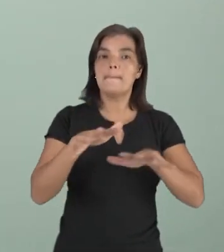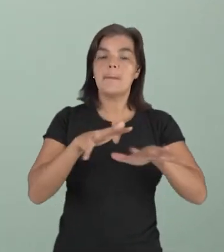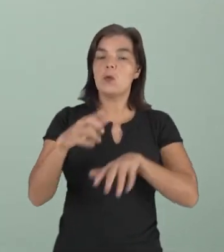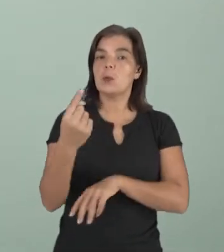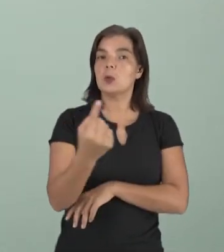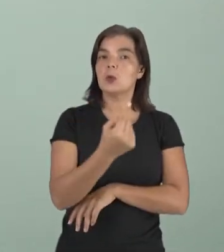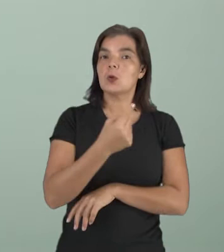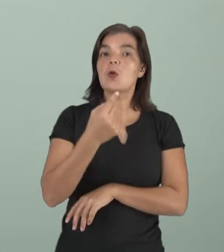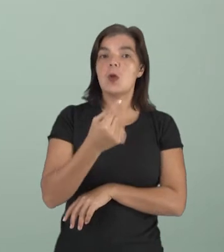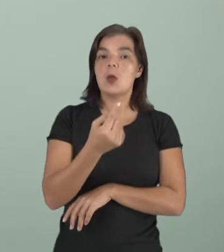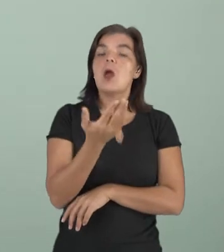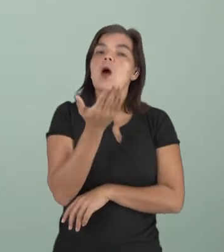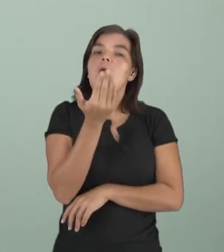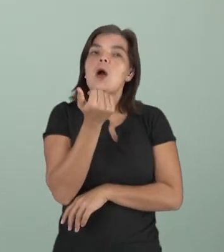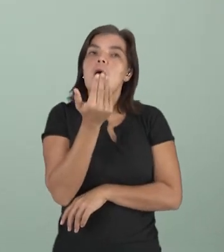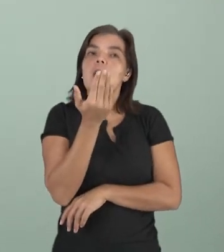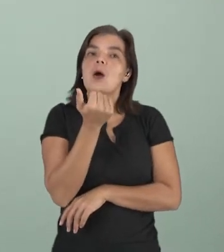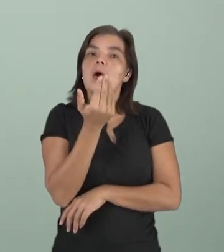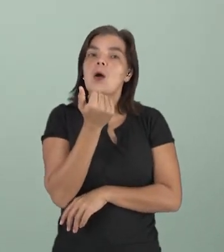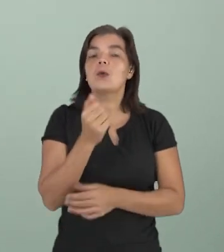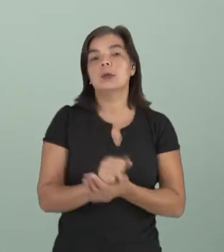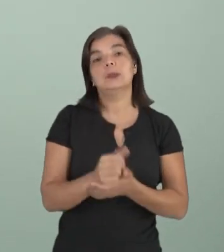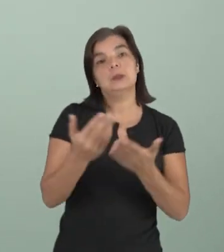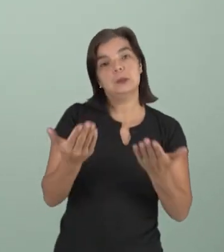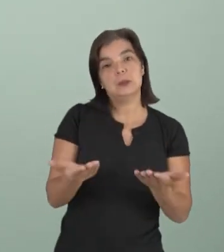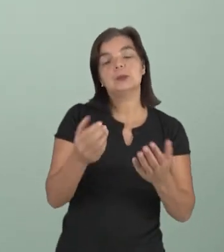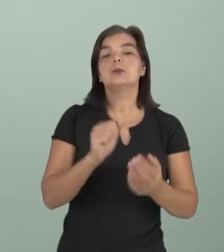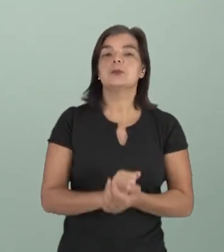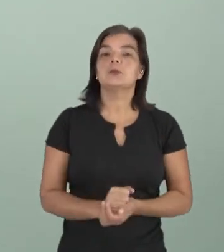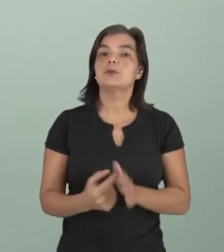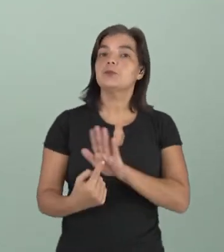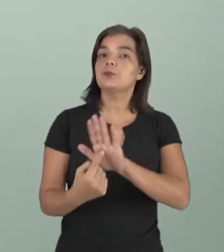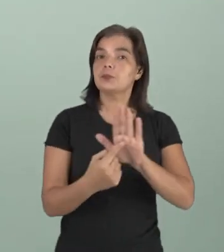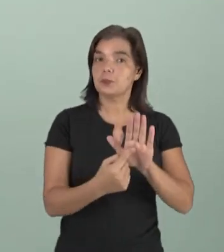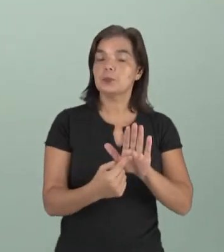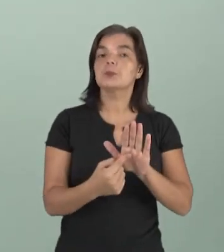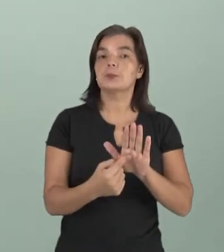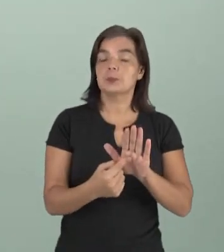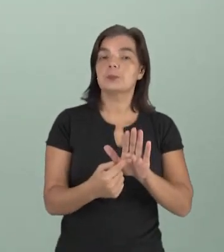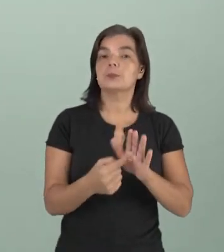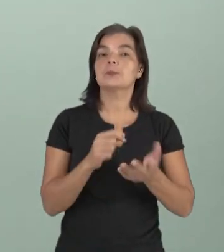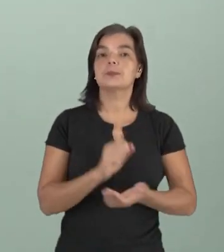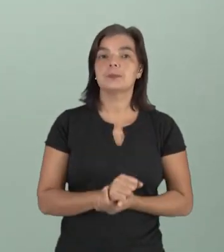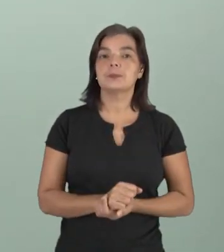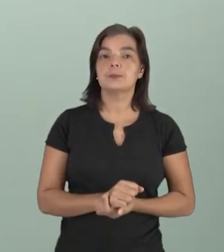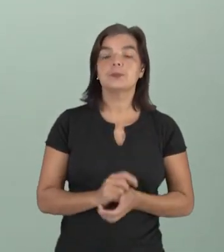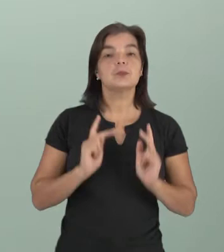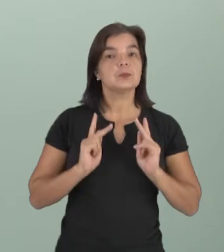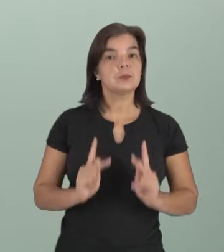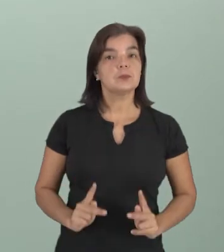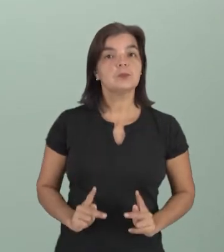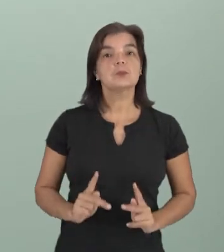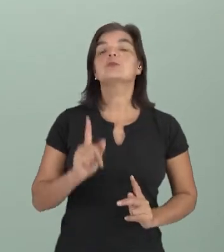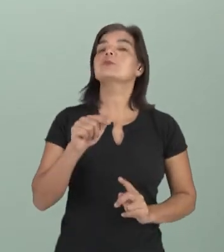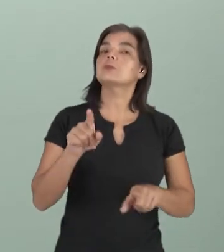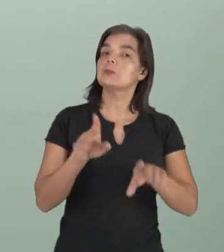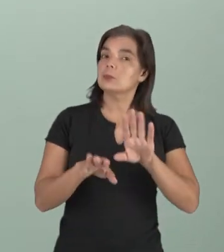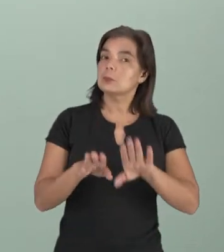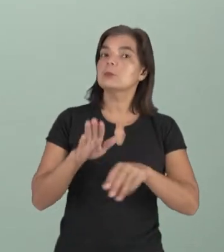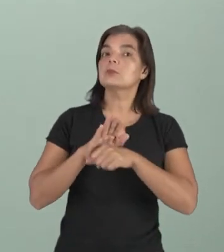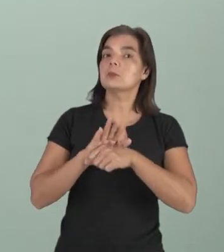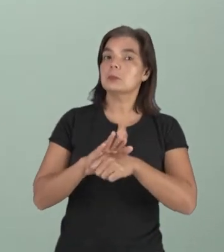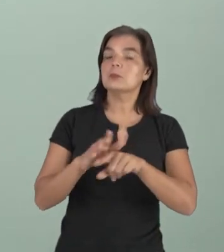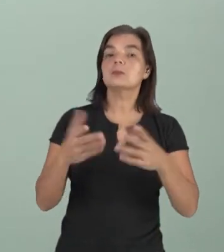movimento giratório, eles recebiam a comida. Então, na verdade, mostra o quanto o nosso comportamento é